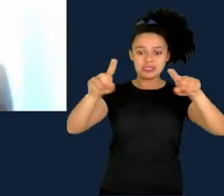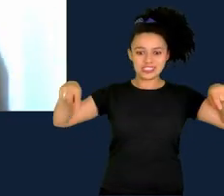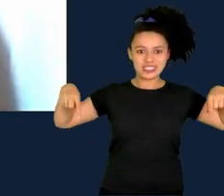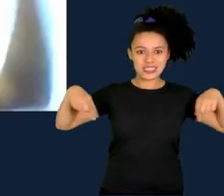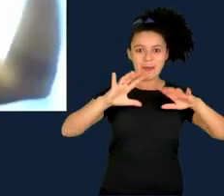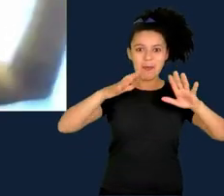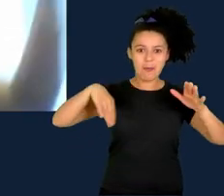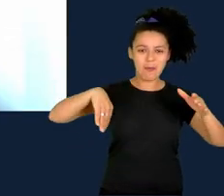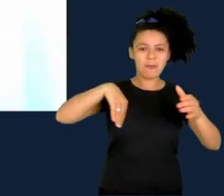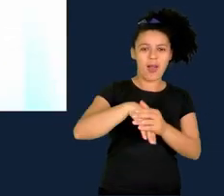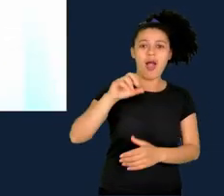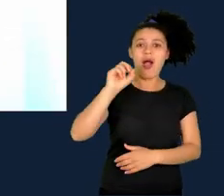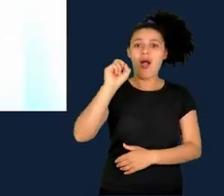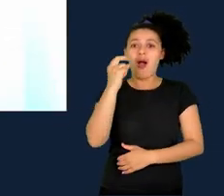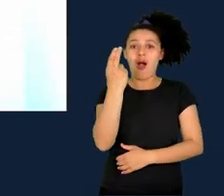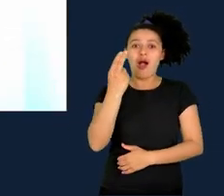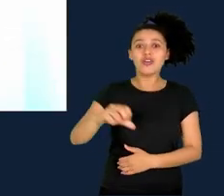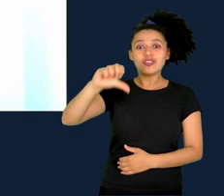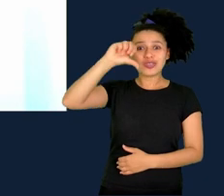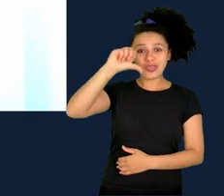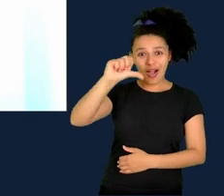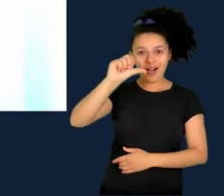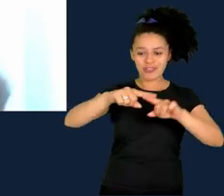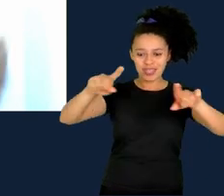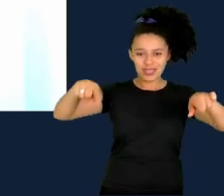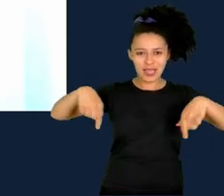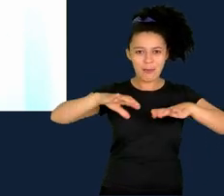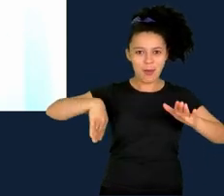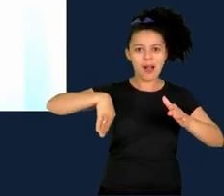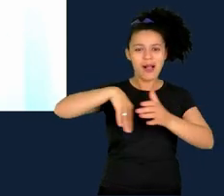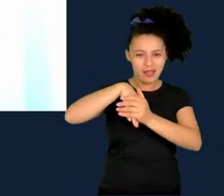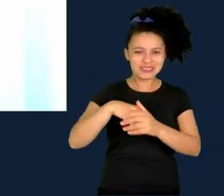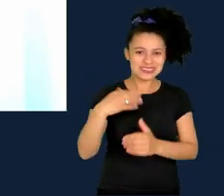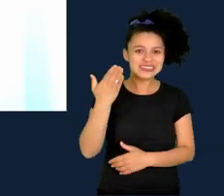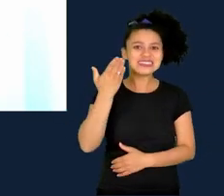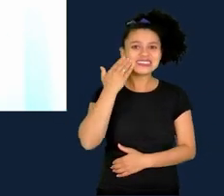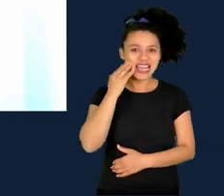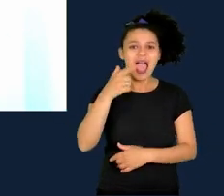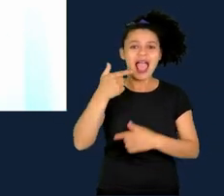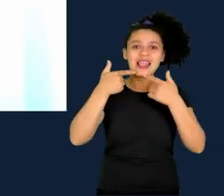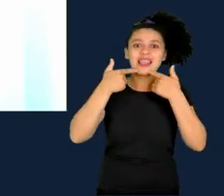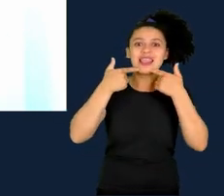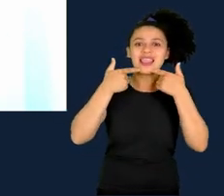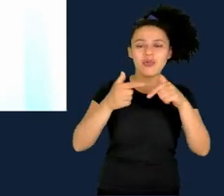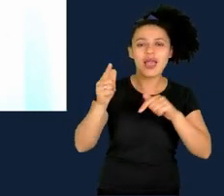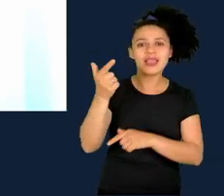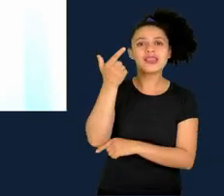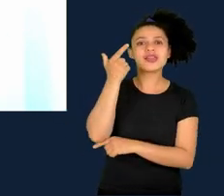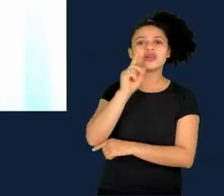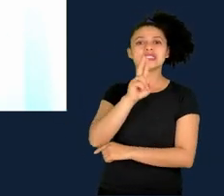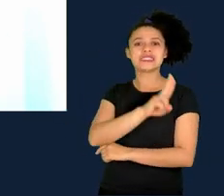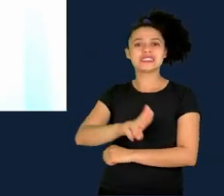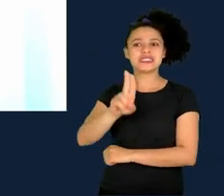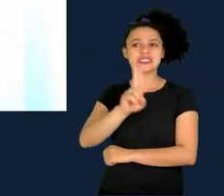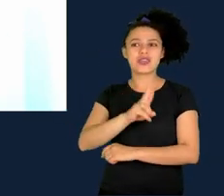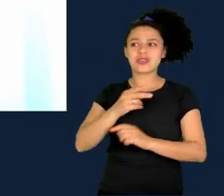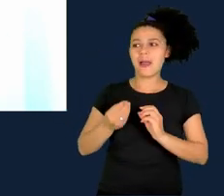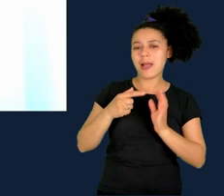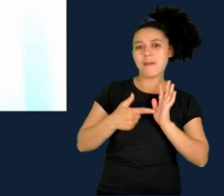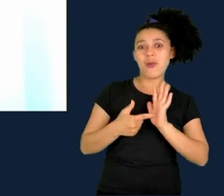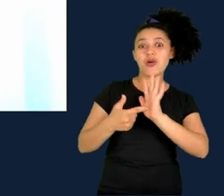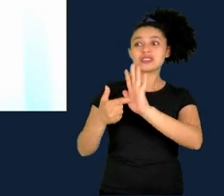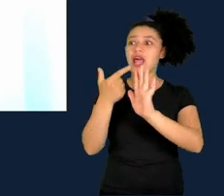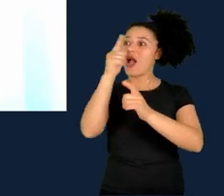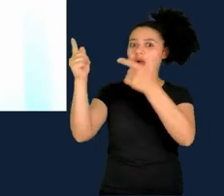que a gente não vê para outro lado, né? Então, acho que é uma linguagem que ele conseguiu usar para explicar para